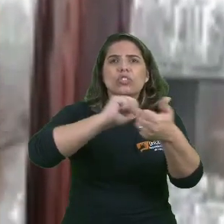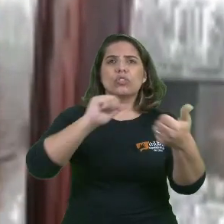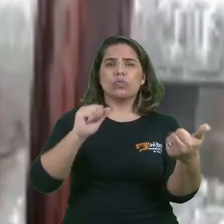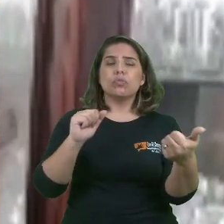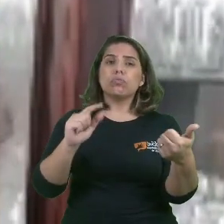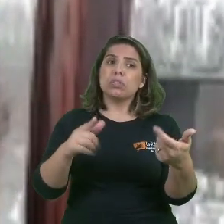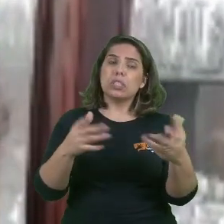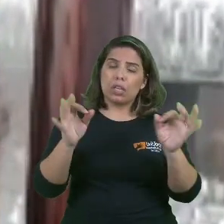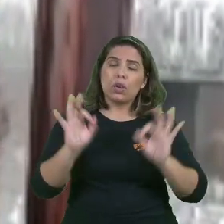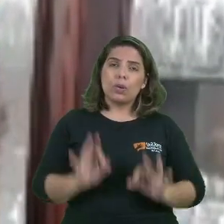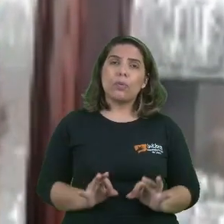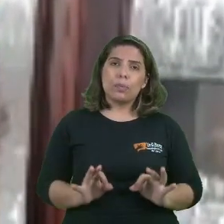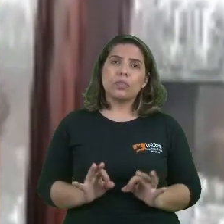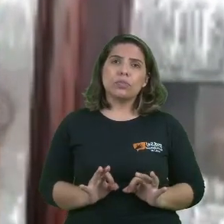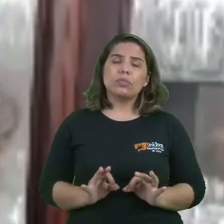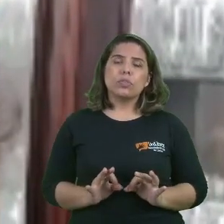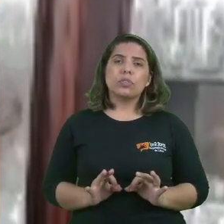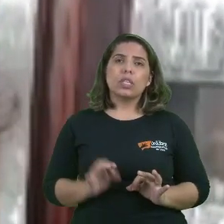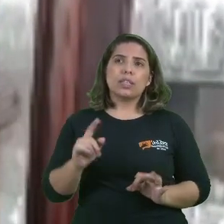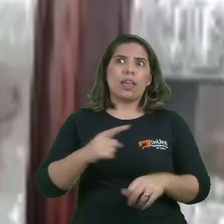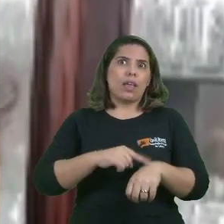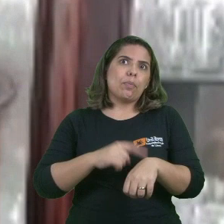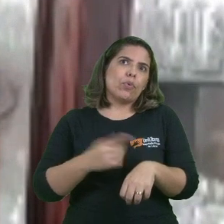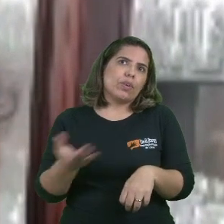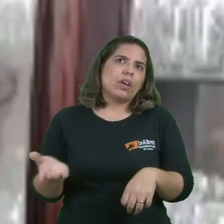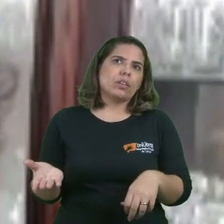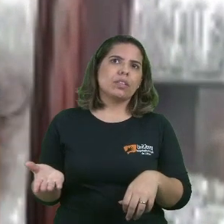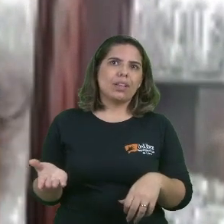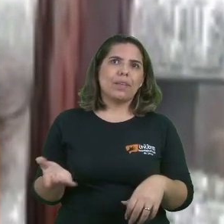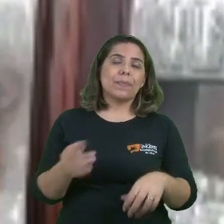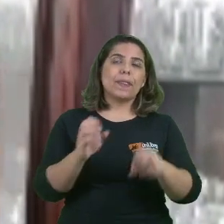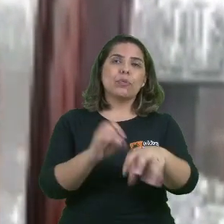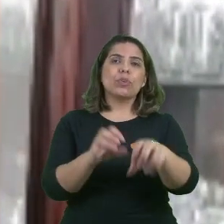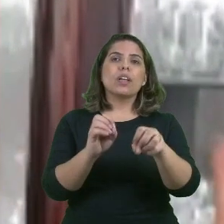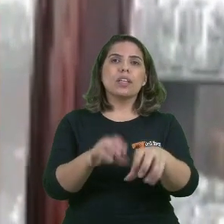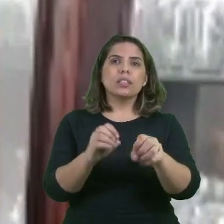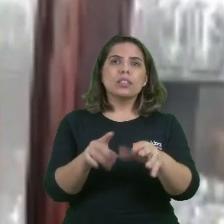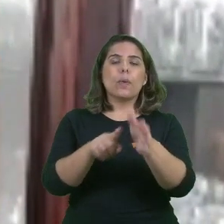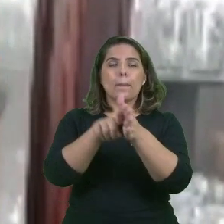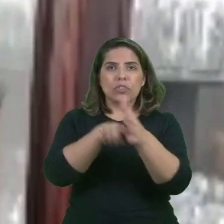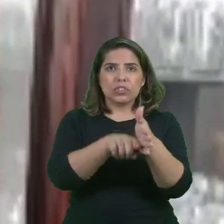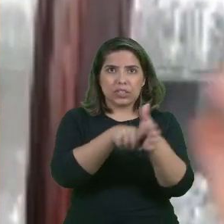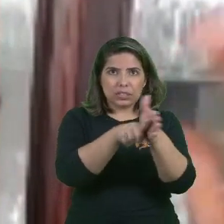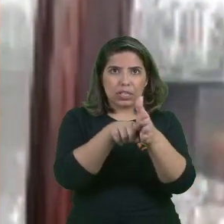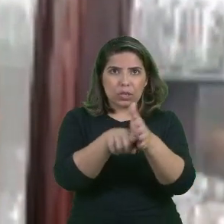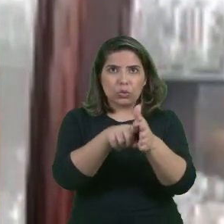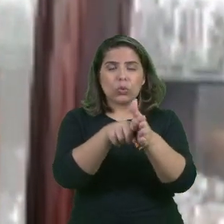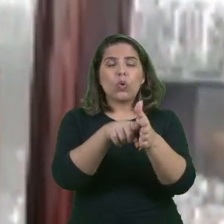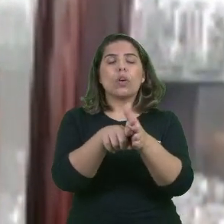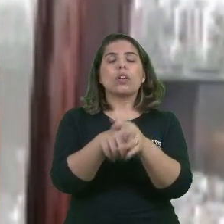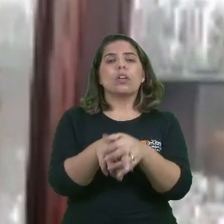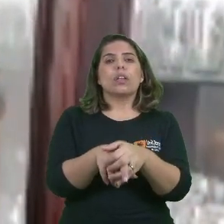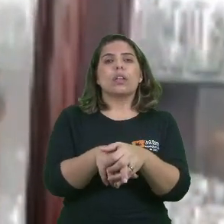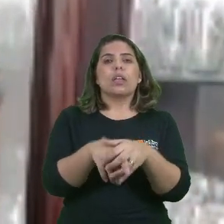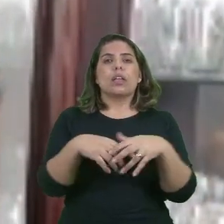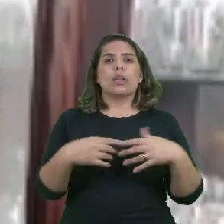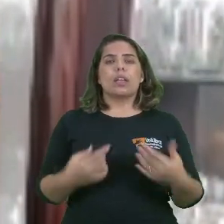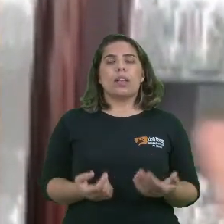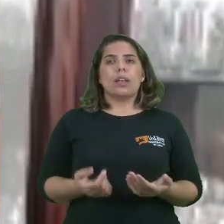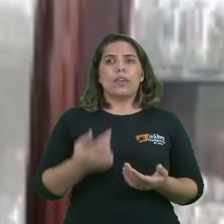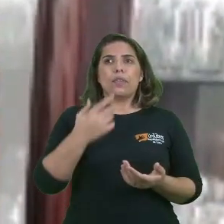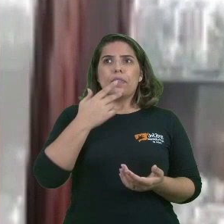realmente dominava na a educação ele fez agora falar um pouquinho